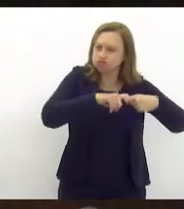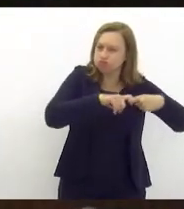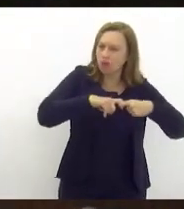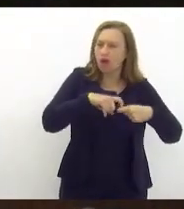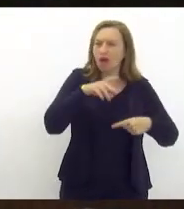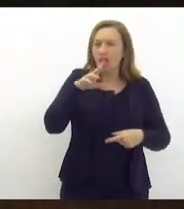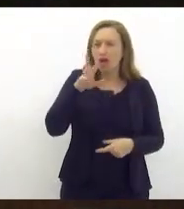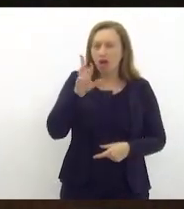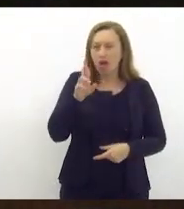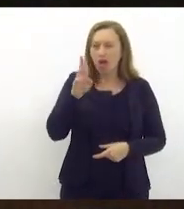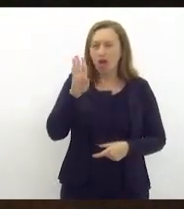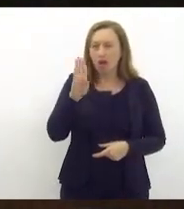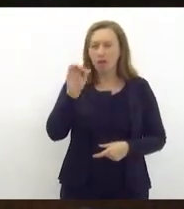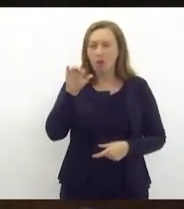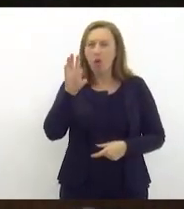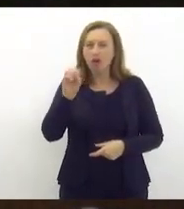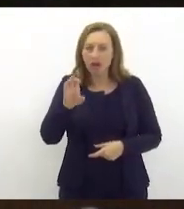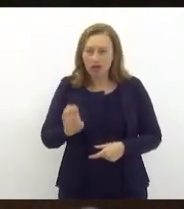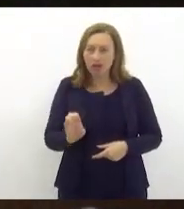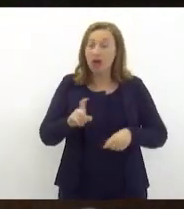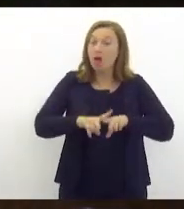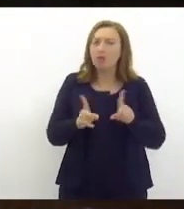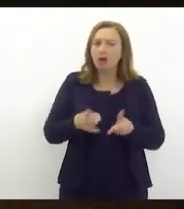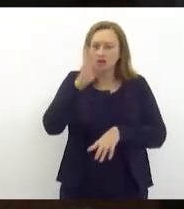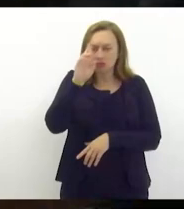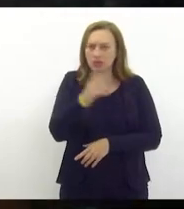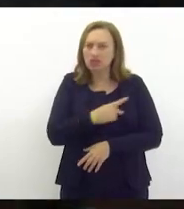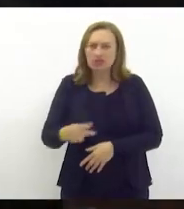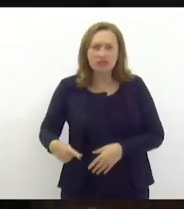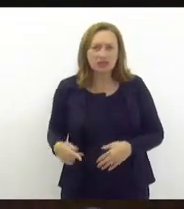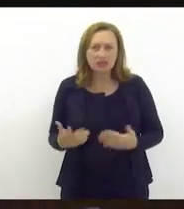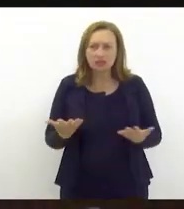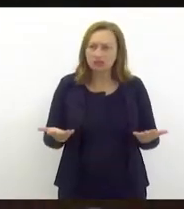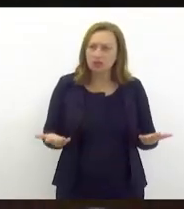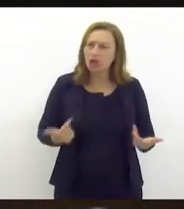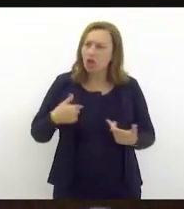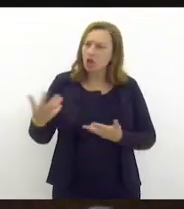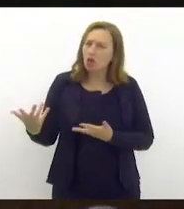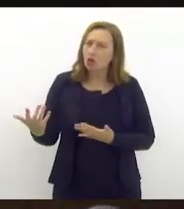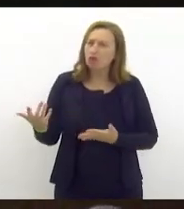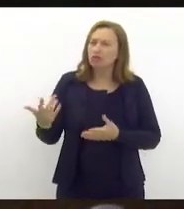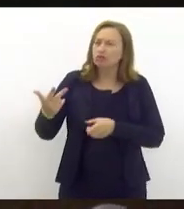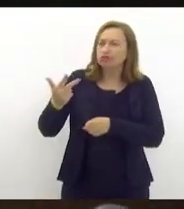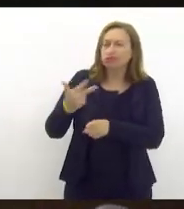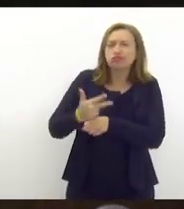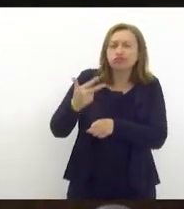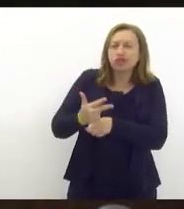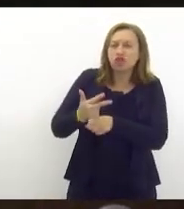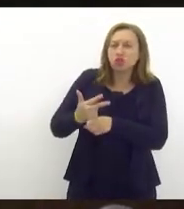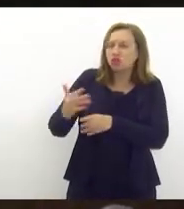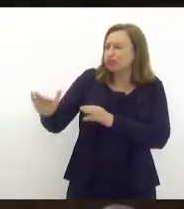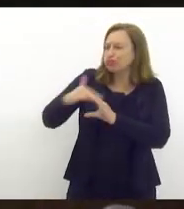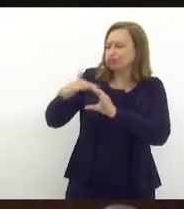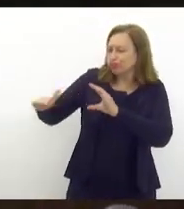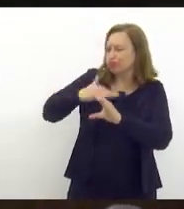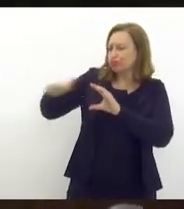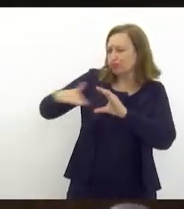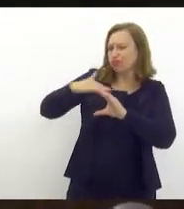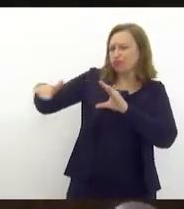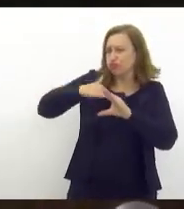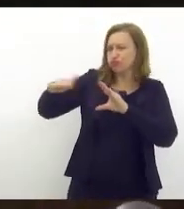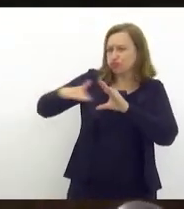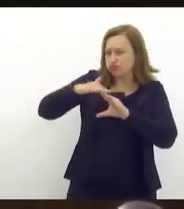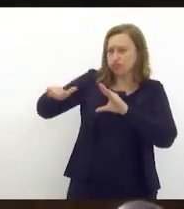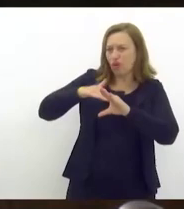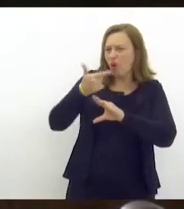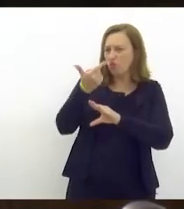existe escrúpulo hoje nessas operações. Eu recebi vídeos de 10, 15, 20 reboques em cada operação,